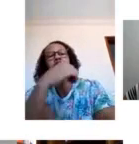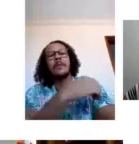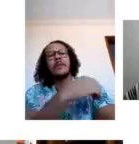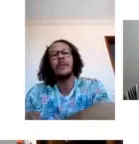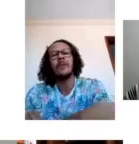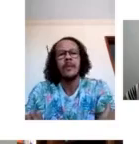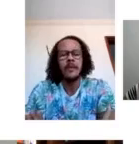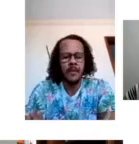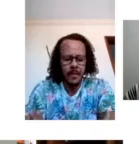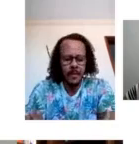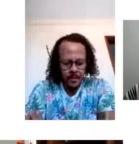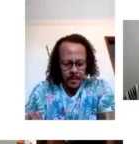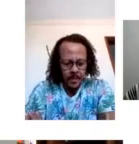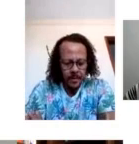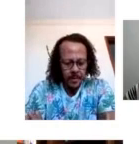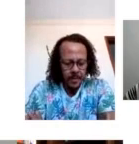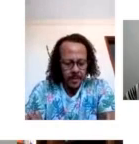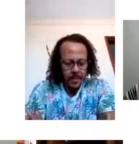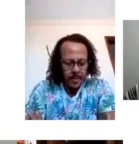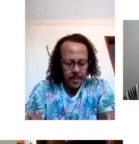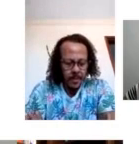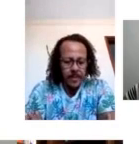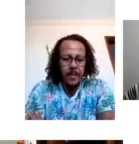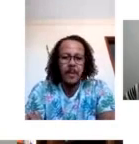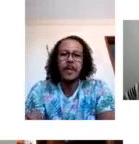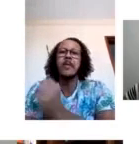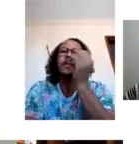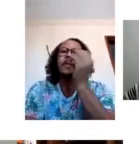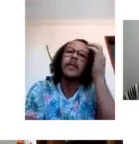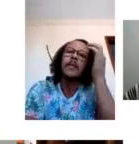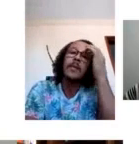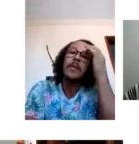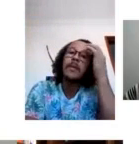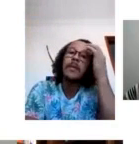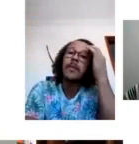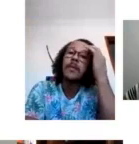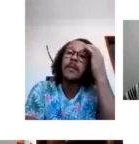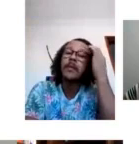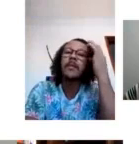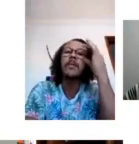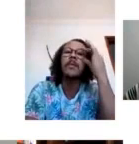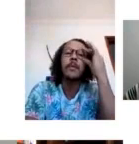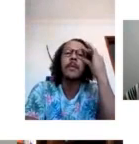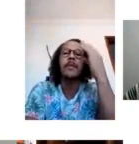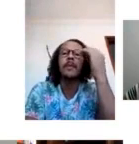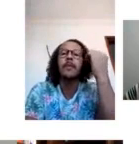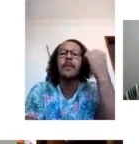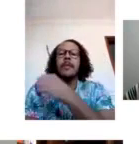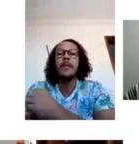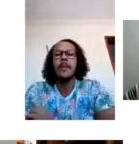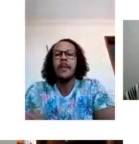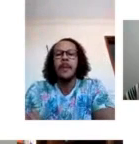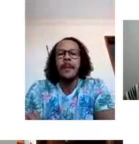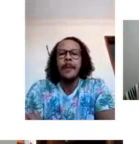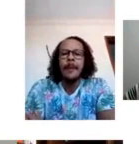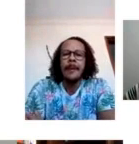também, inicialmente, foi o primeiro estudo que a gente fez, a gente estudou a BNCC, tivemos convidados e tudo mais, né? Então, inicialmente, a